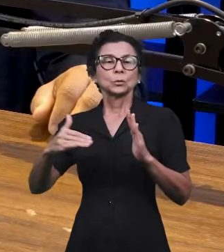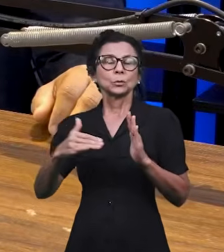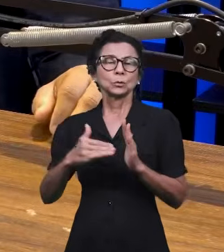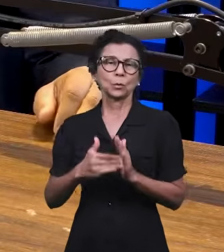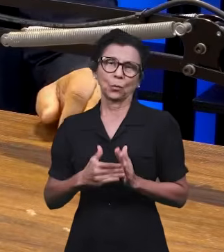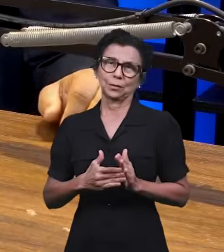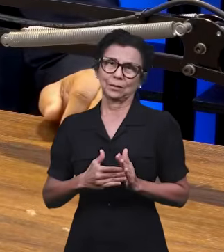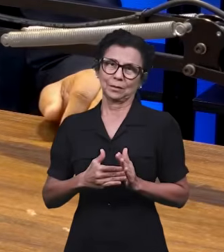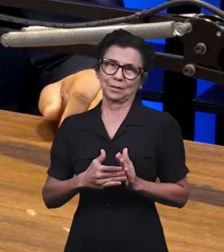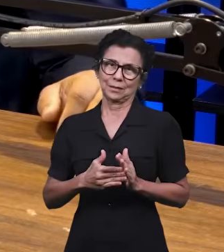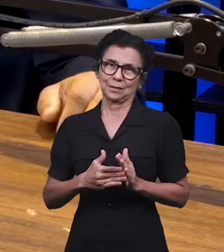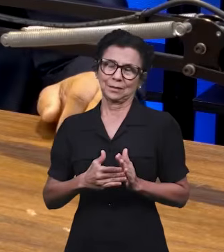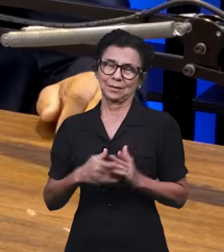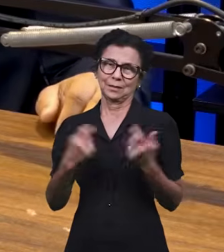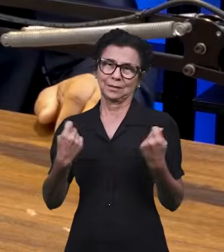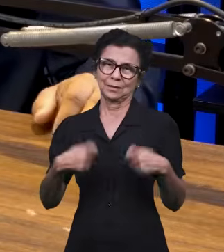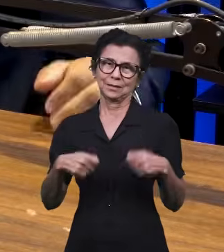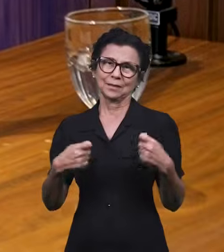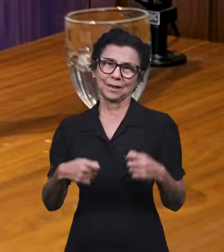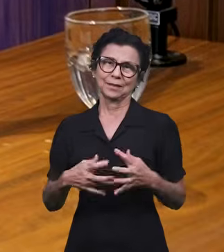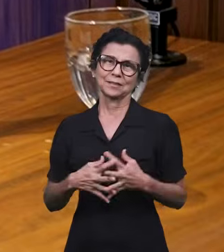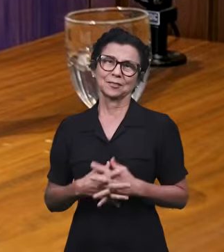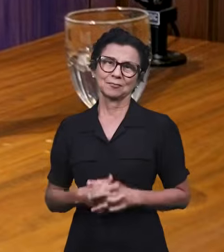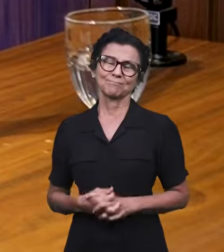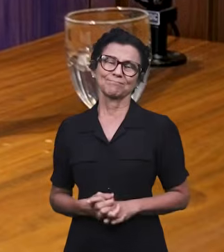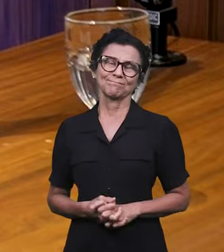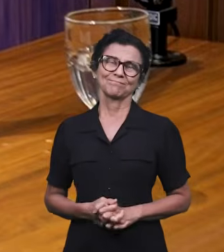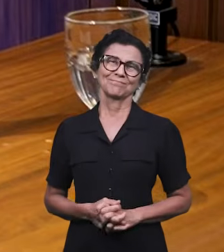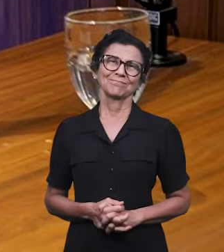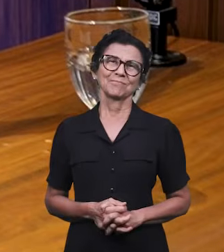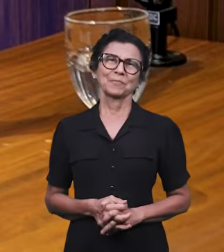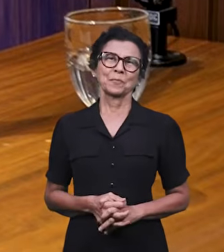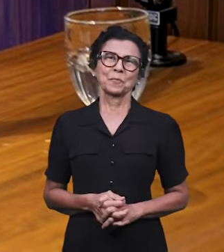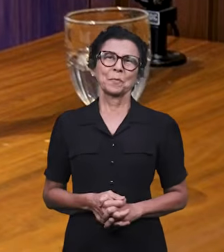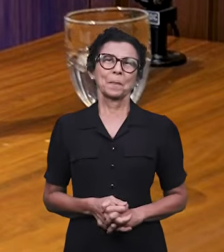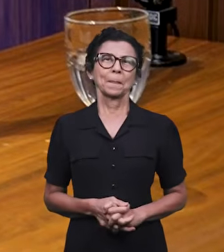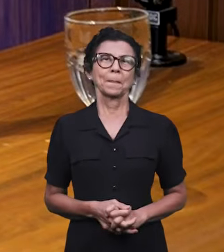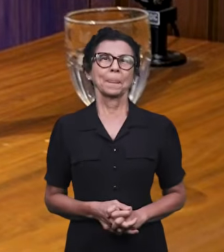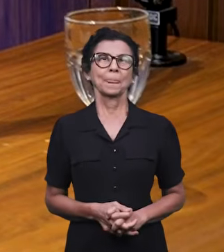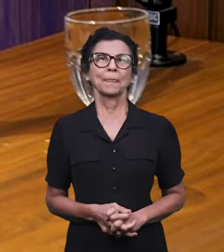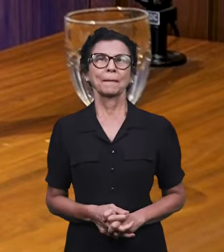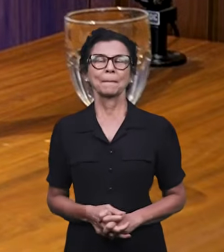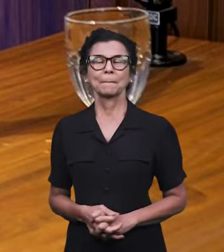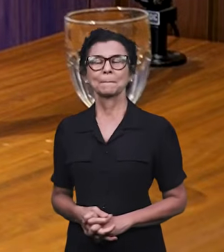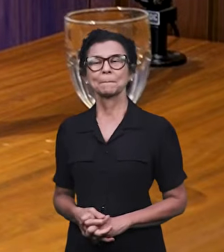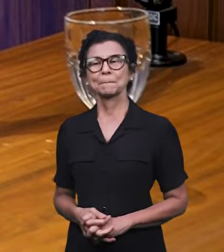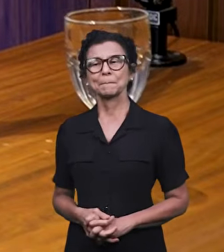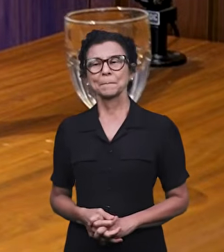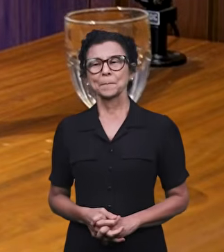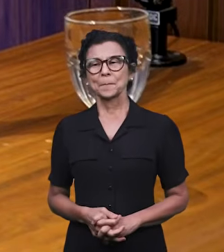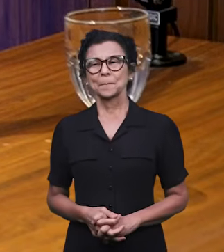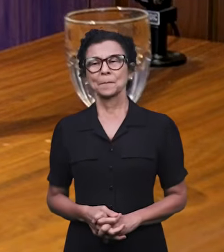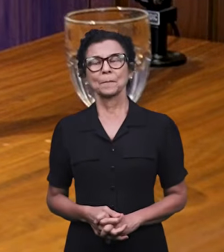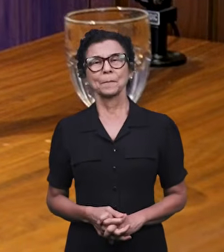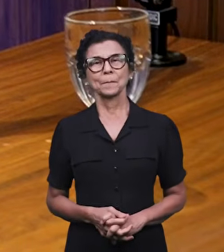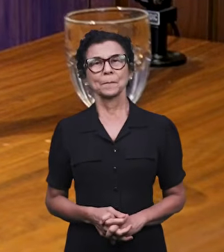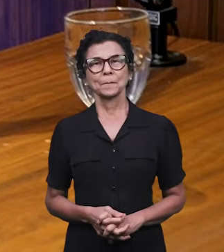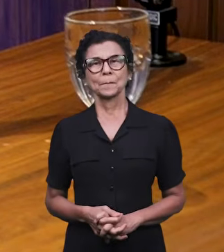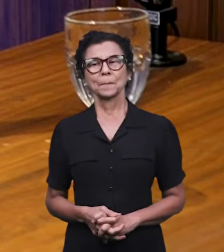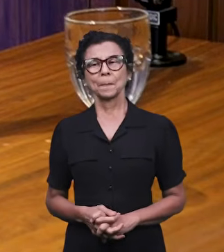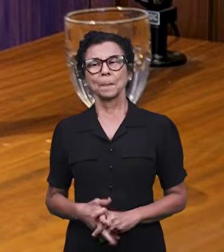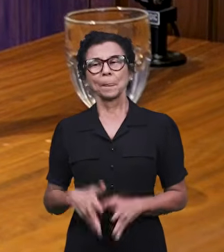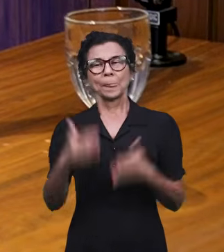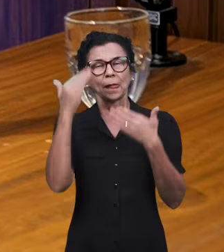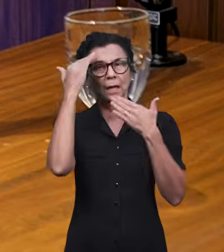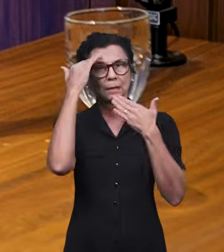sabe todas as necessidades. Amém. Bem, amados, fica aqui o nosso